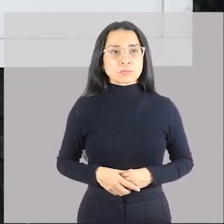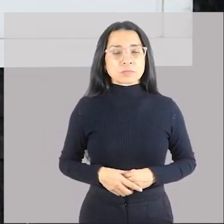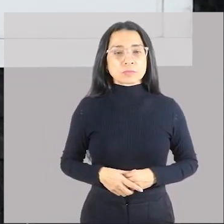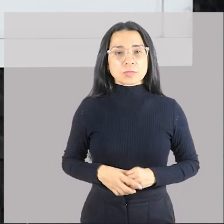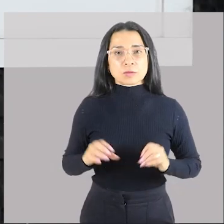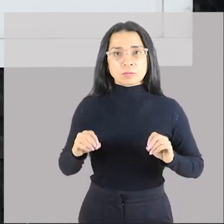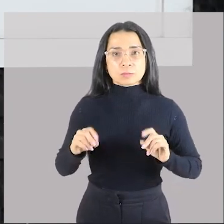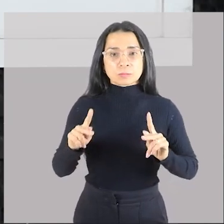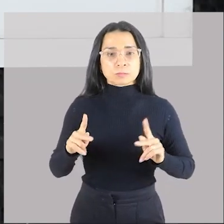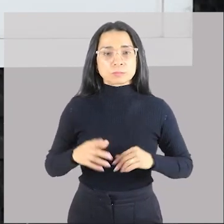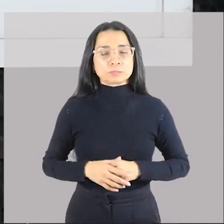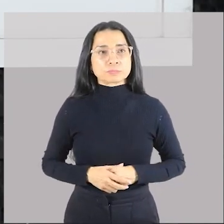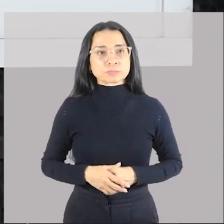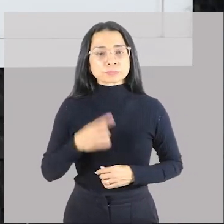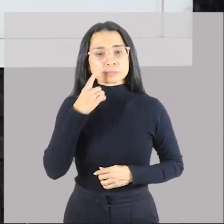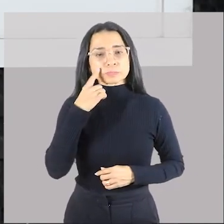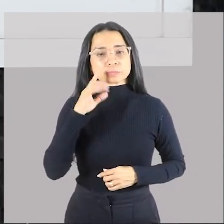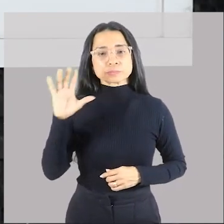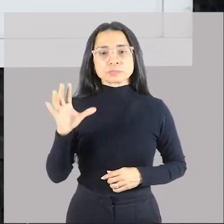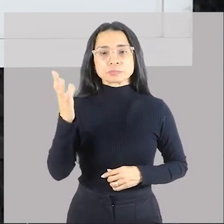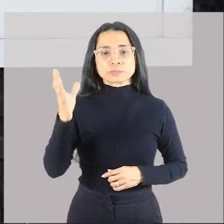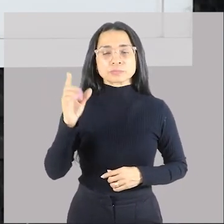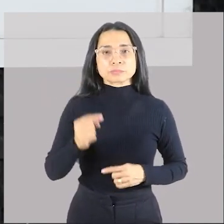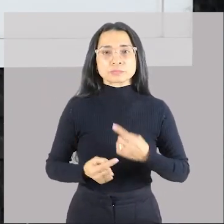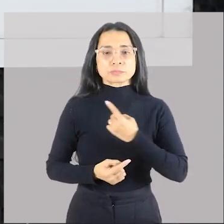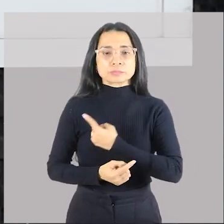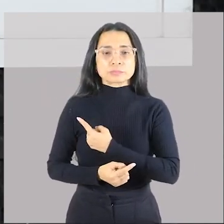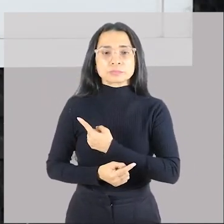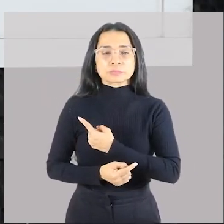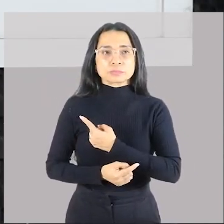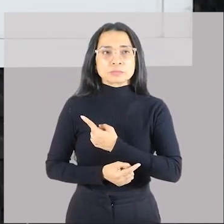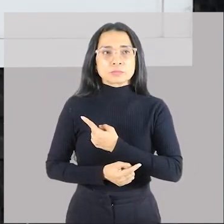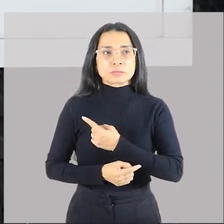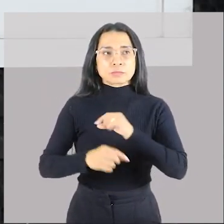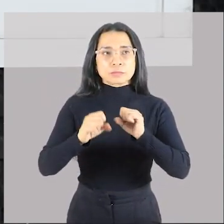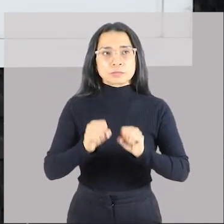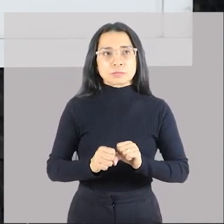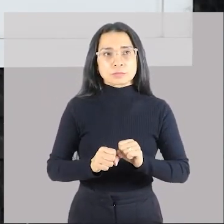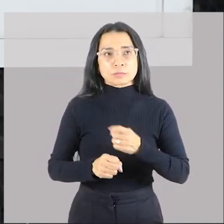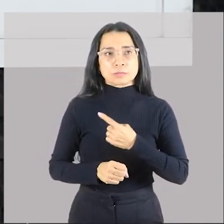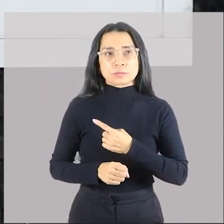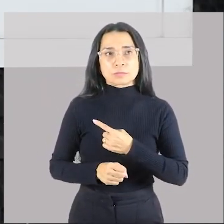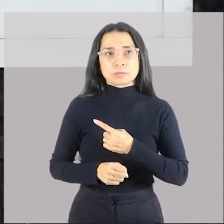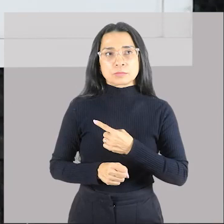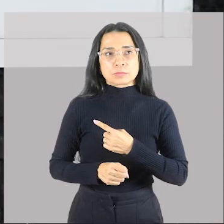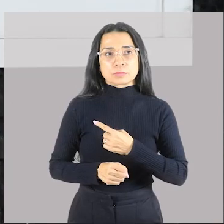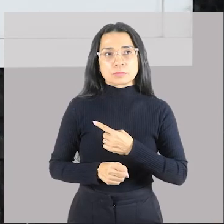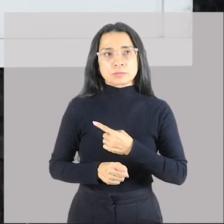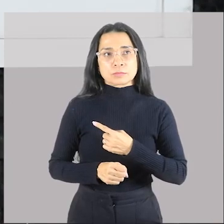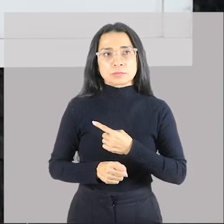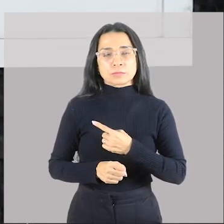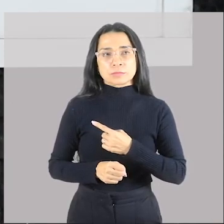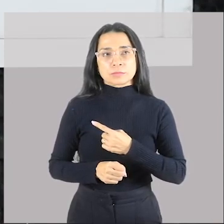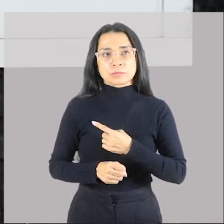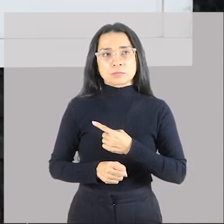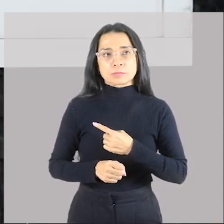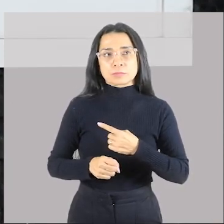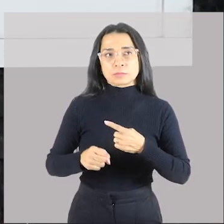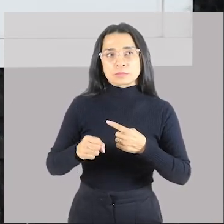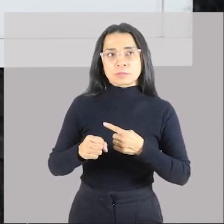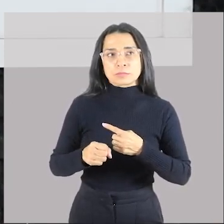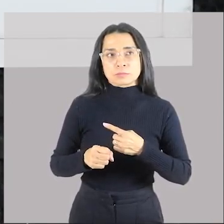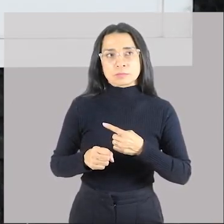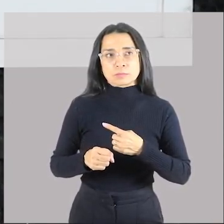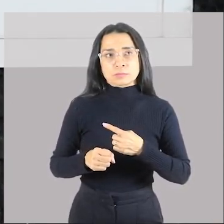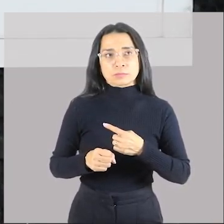Beleza? Olha o que acontece aqui. Você pode cortar. C, um C.